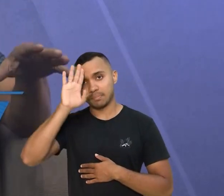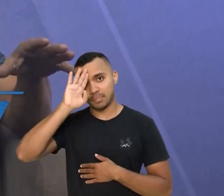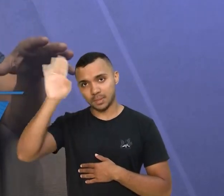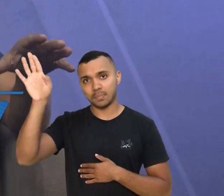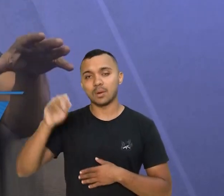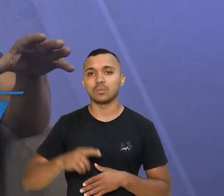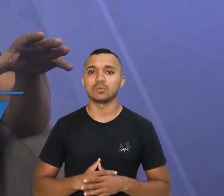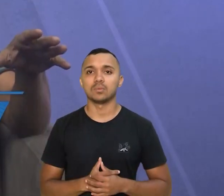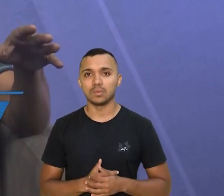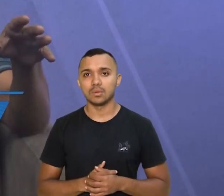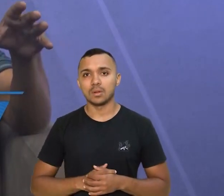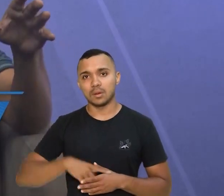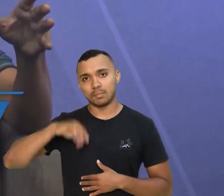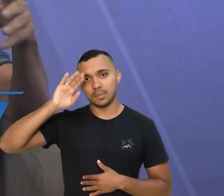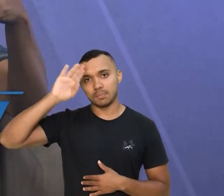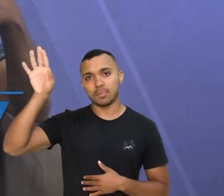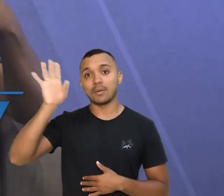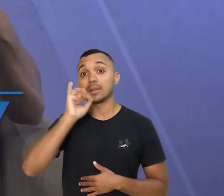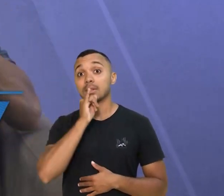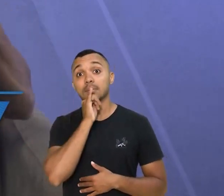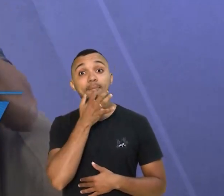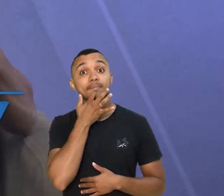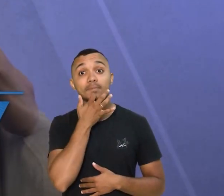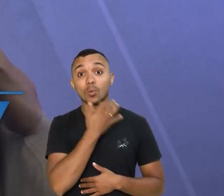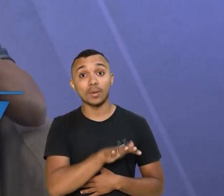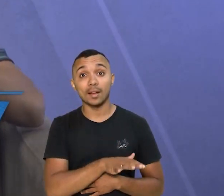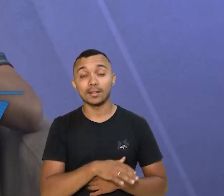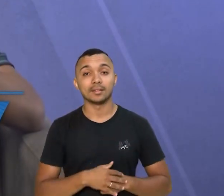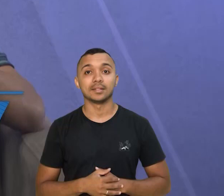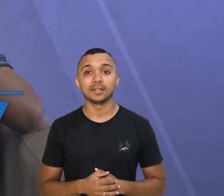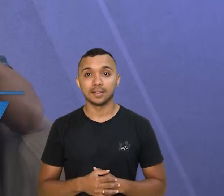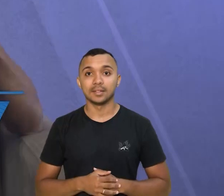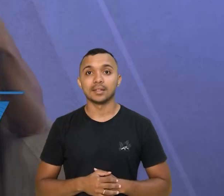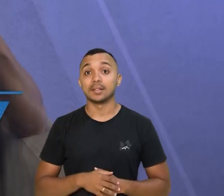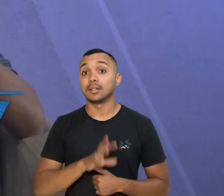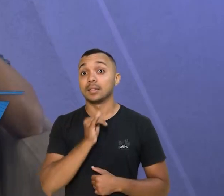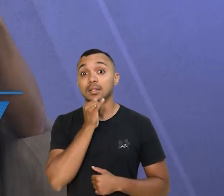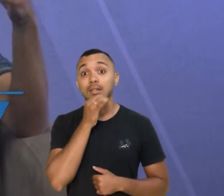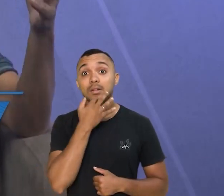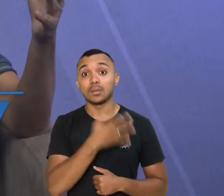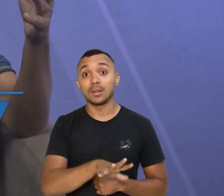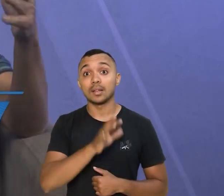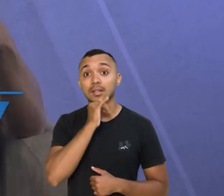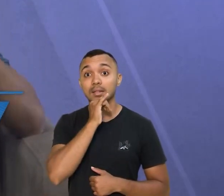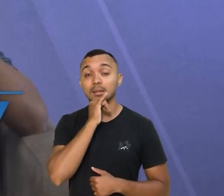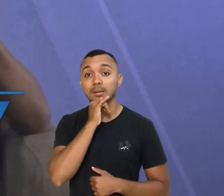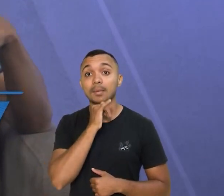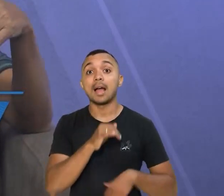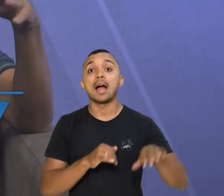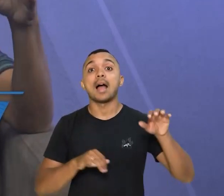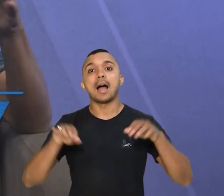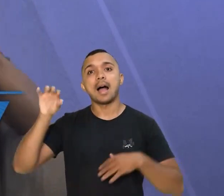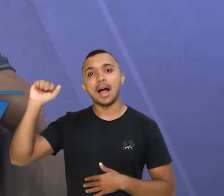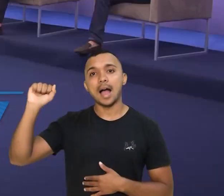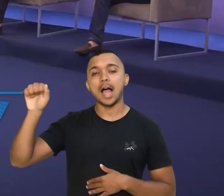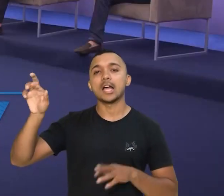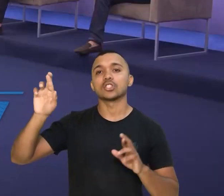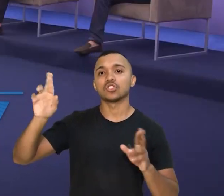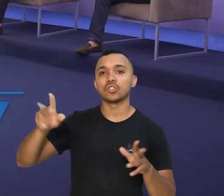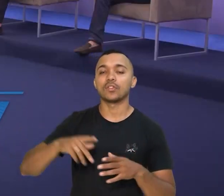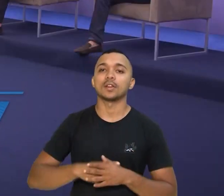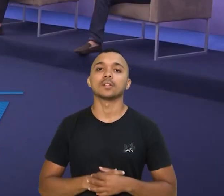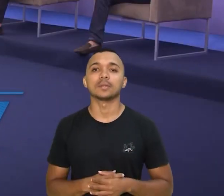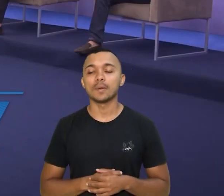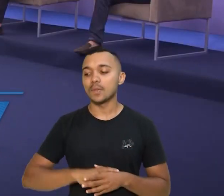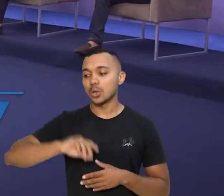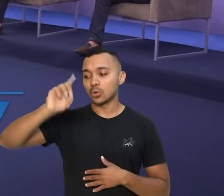se enfrentou agora. Você não conhece de jogar. Você conhece... E é diferente da Série A, por exemplo, da B, que você está vendo conhece, todo dia na televisão todo os times jogando.